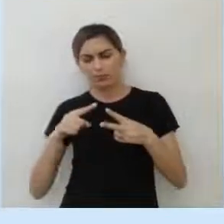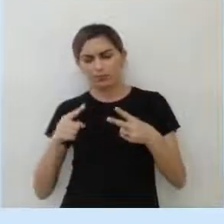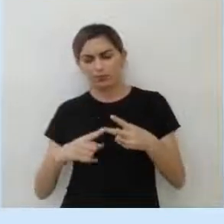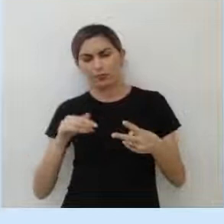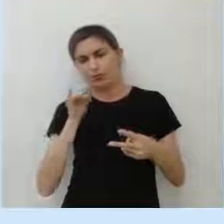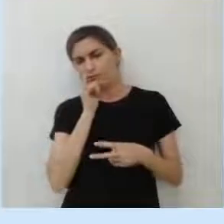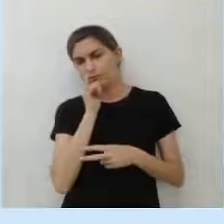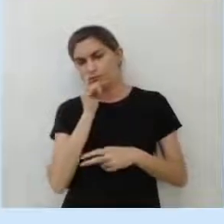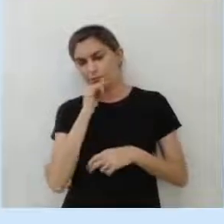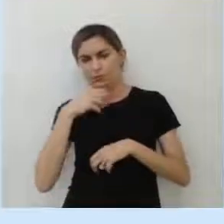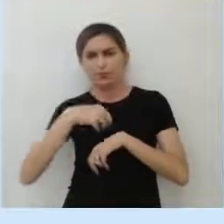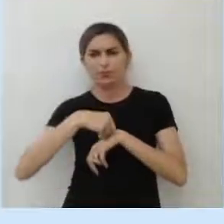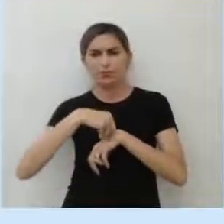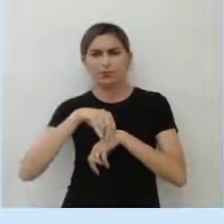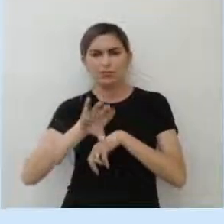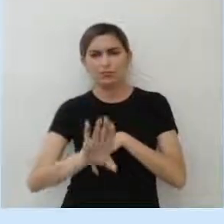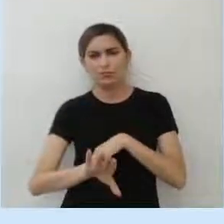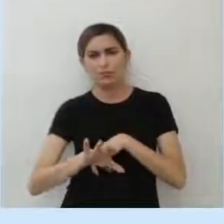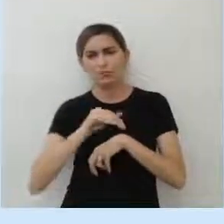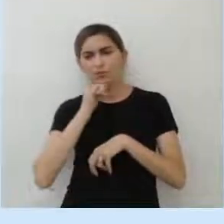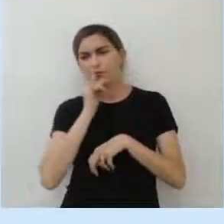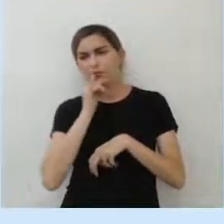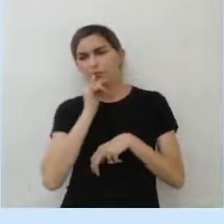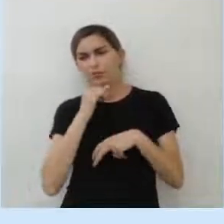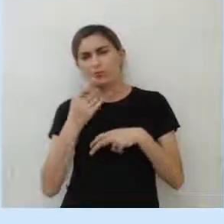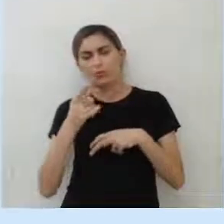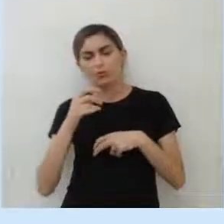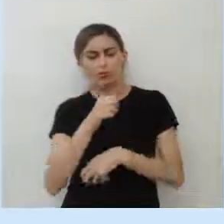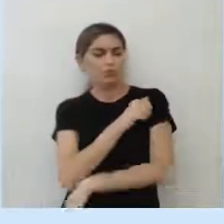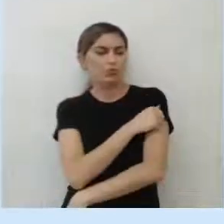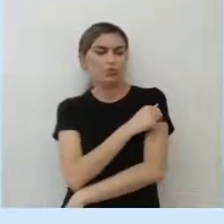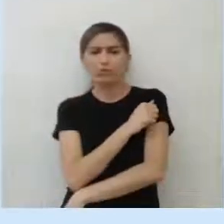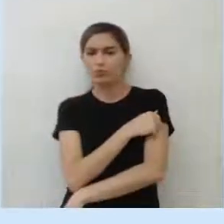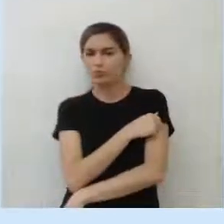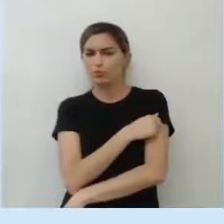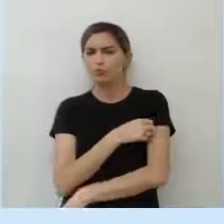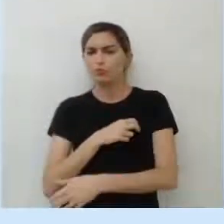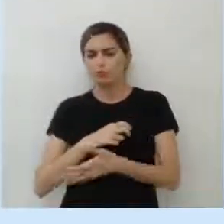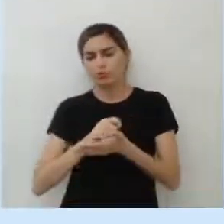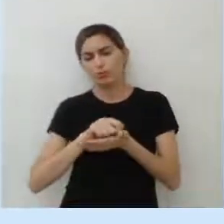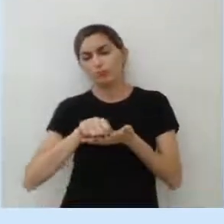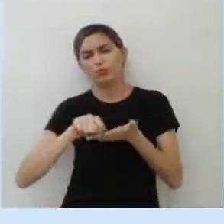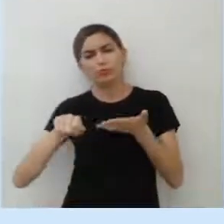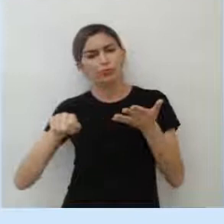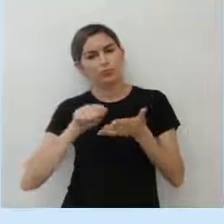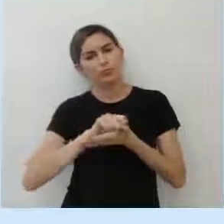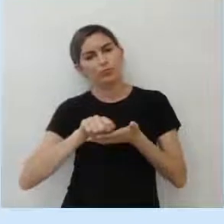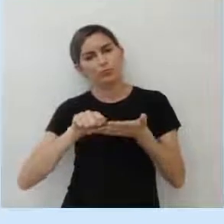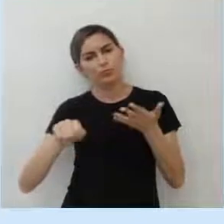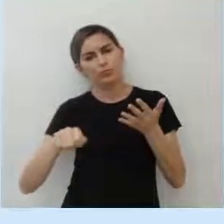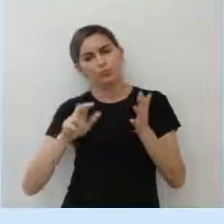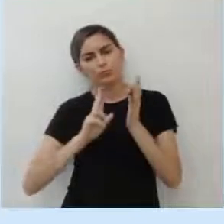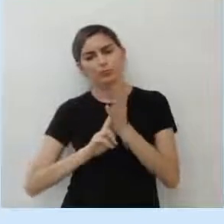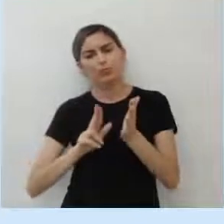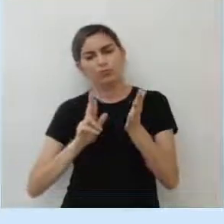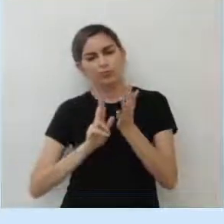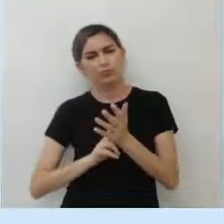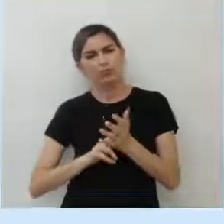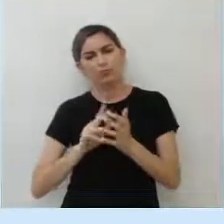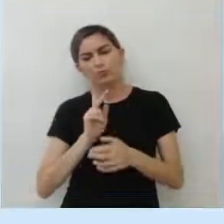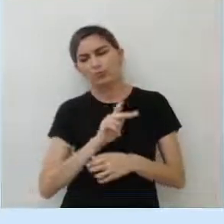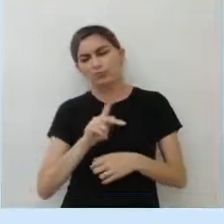que eu trouxe. O primeiro exemplo diz o seguinte. Os alunos escreveram uma carta para